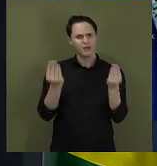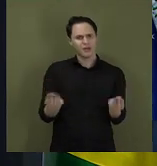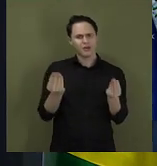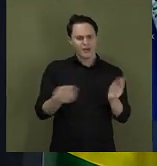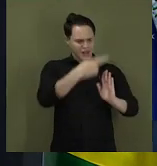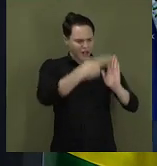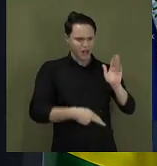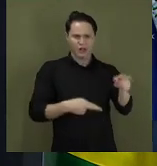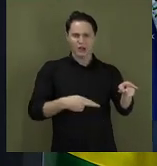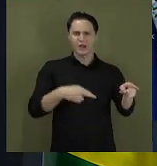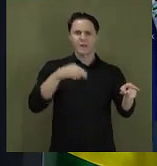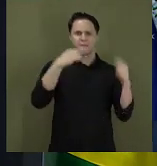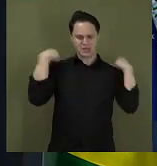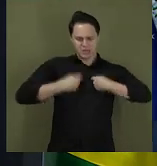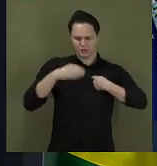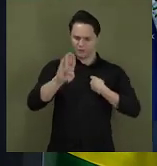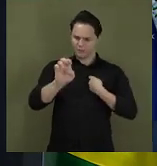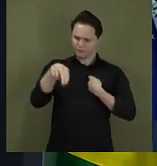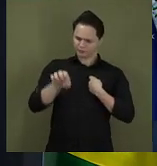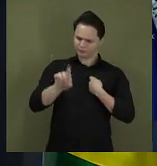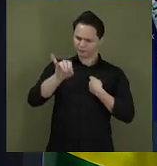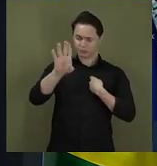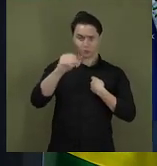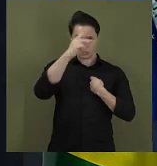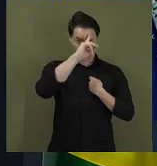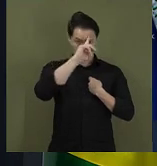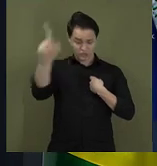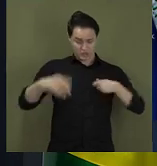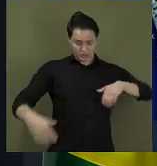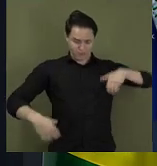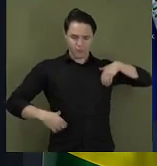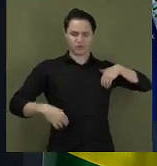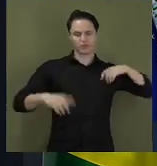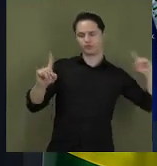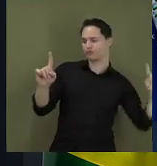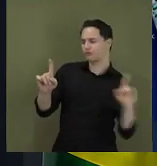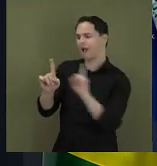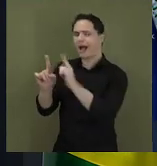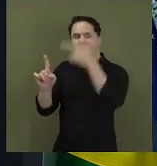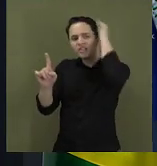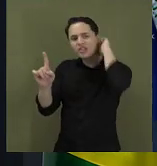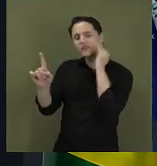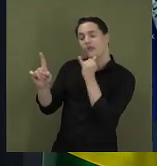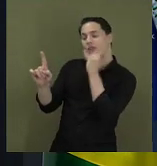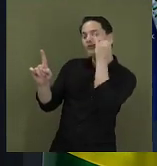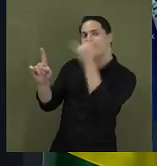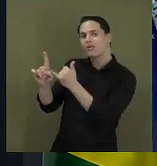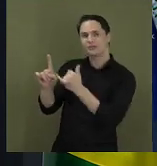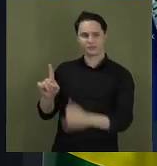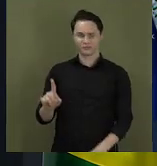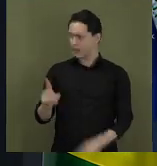Benedito Gonçalves, o mesmo que no dia da posse de Lula se dirigiu a Alexandre de Moraes dizendo: missão